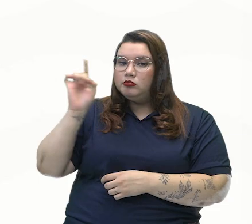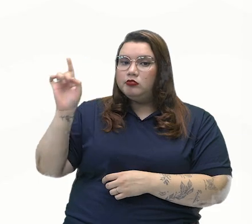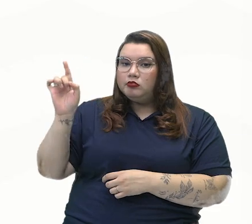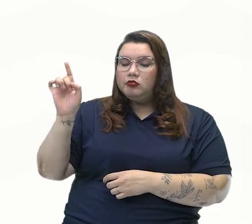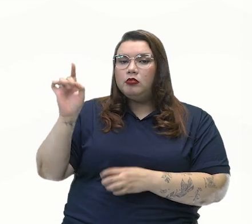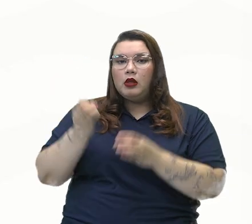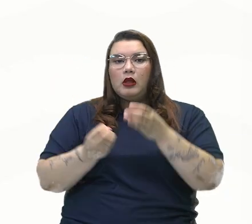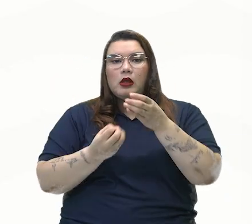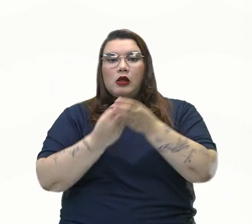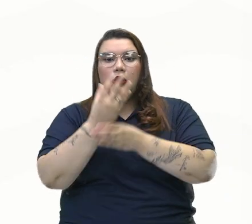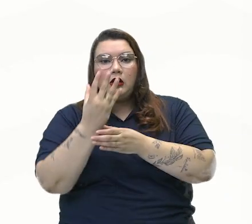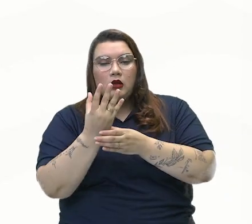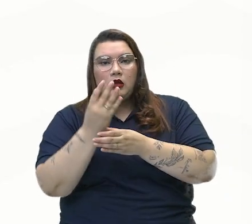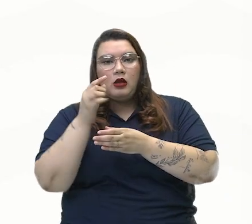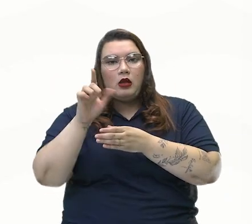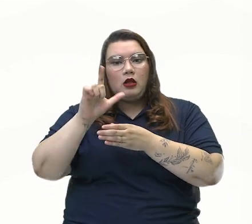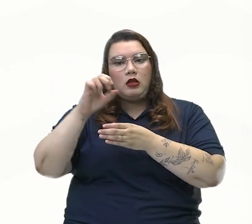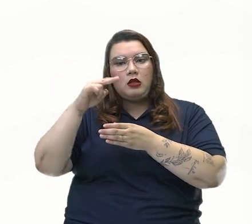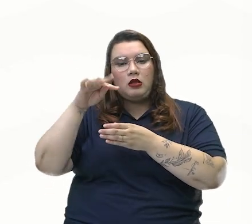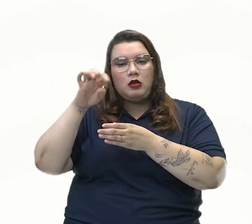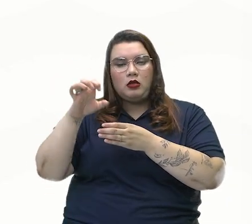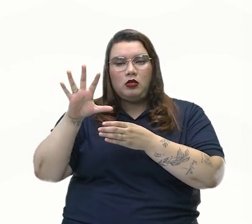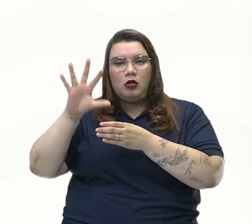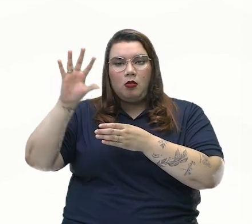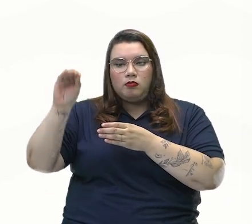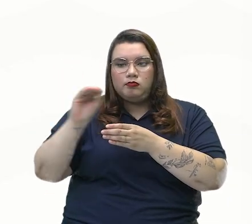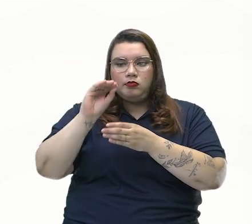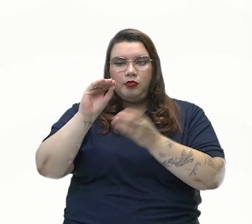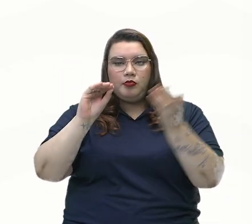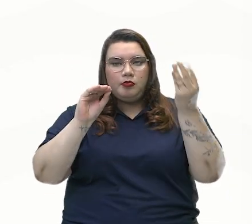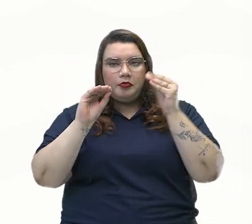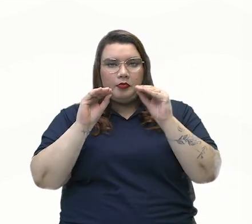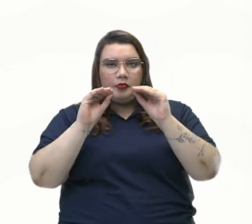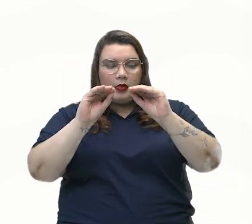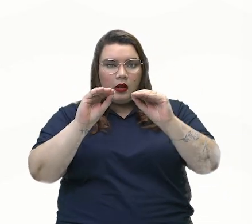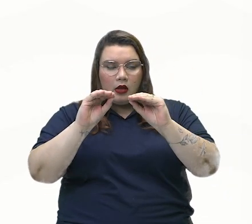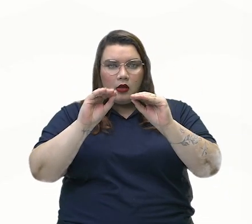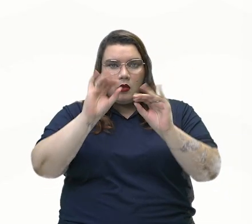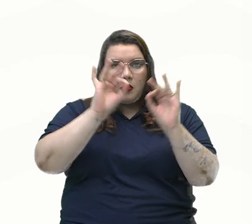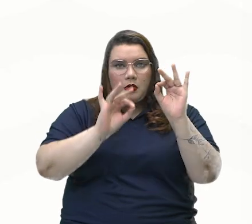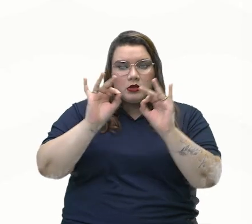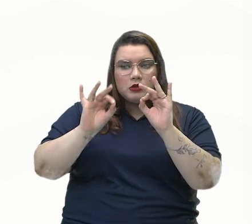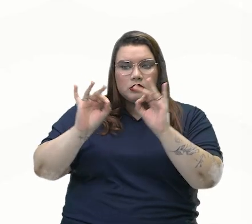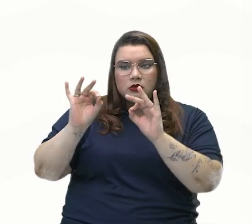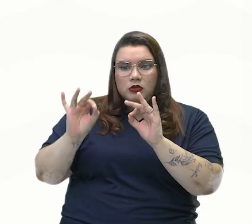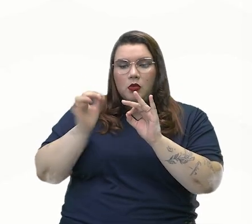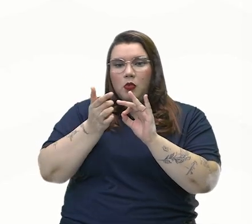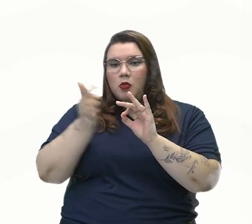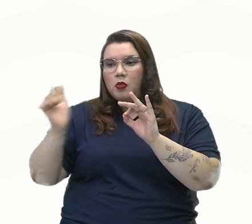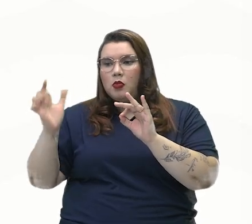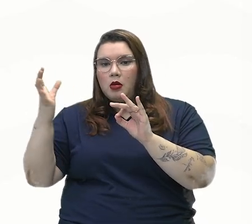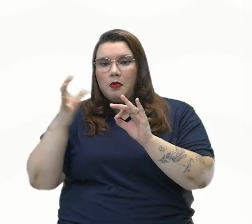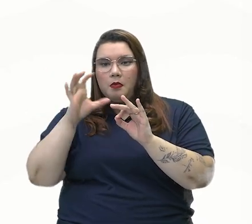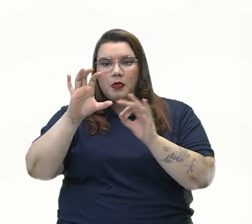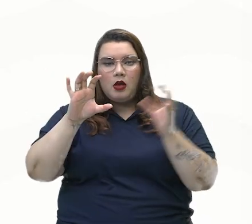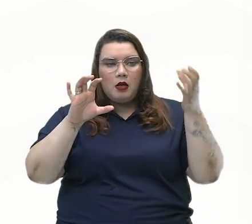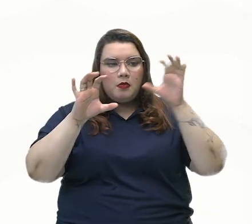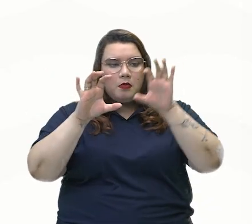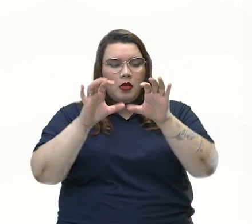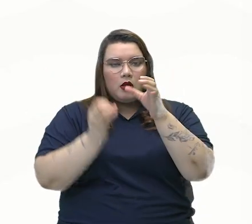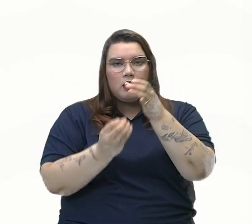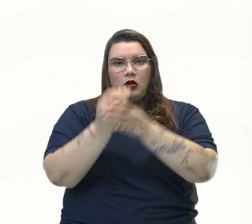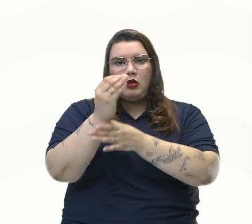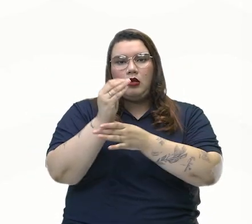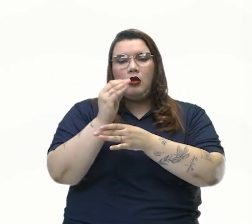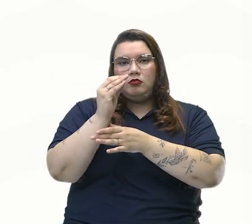da lente. A gente tira um pedaço de uma calota esférica, né, e tira um pedaço de outra